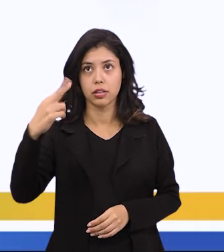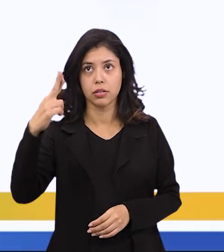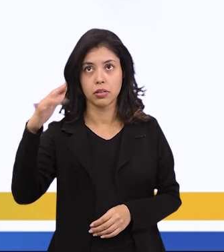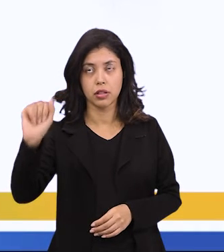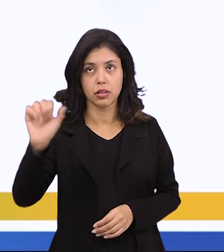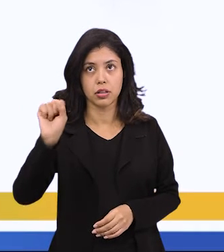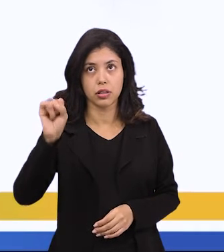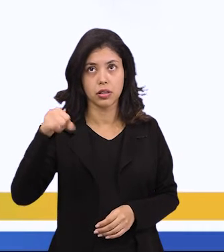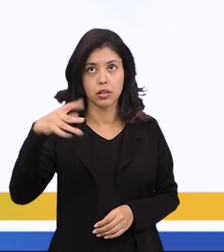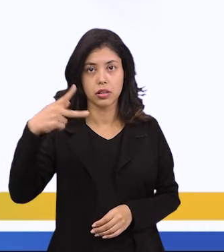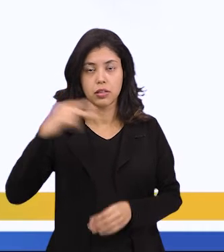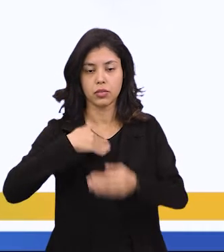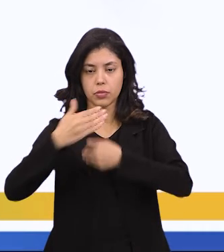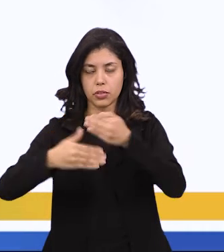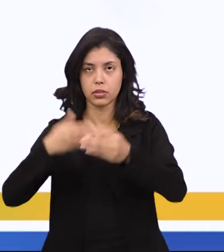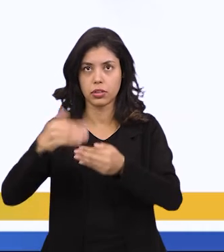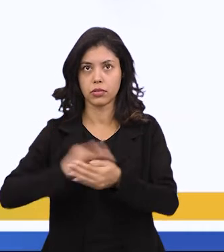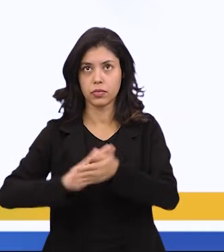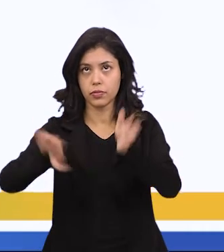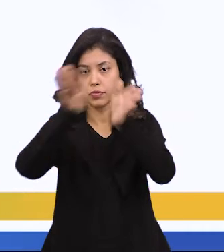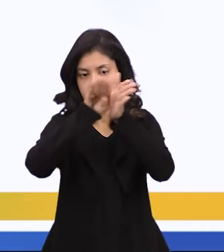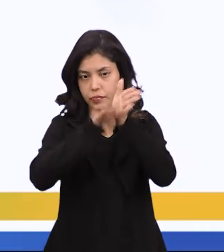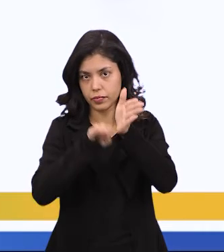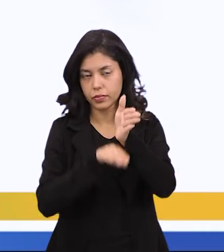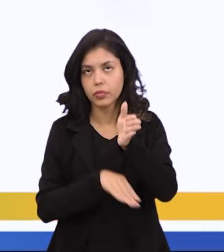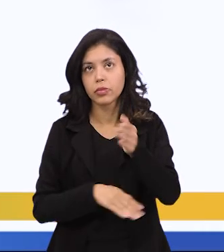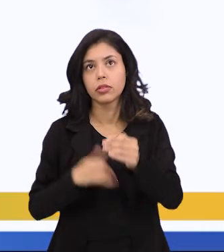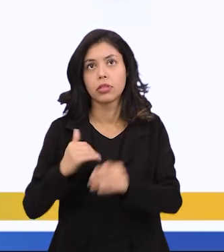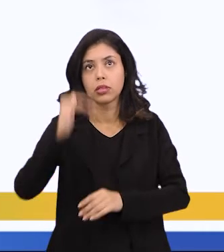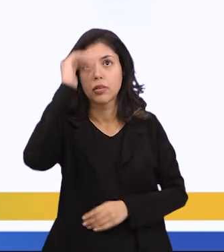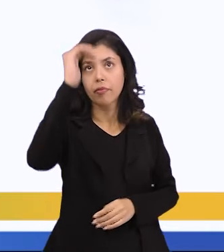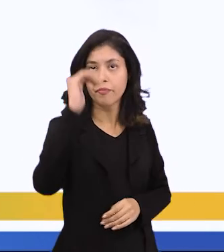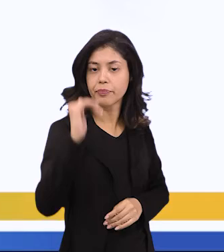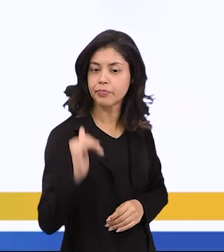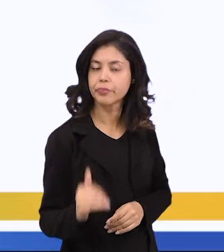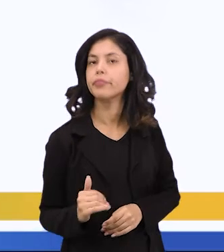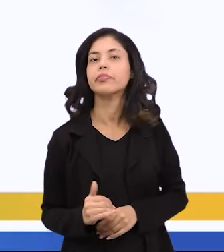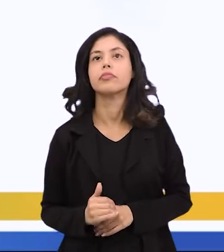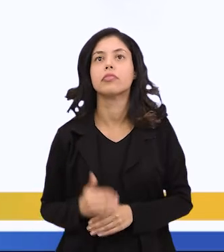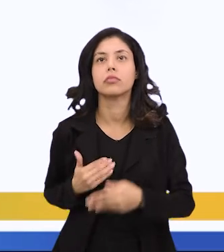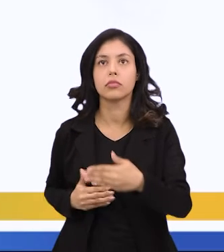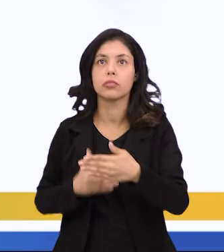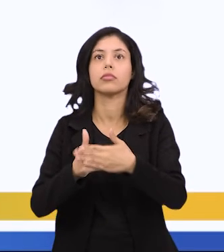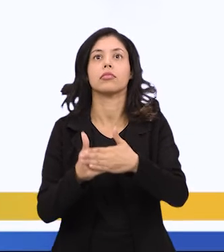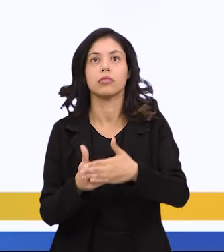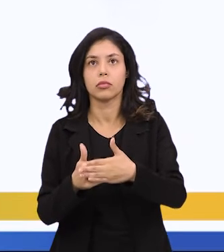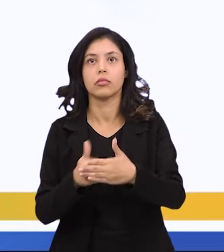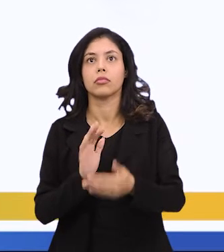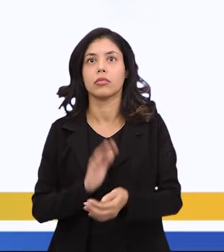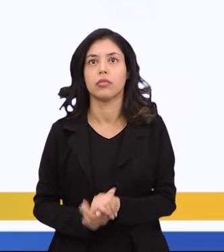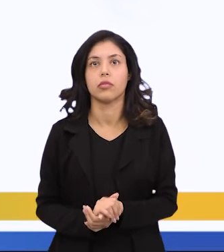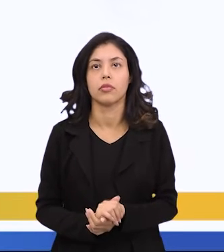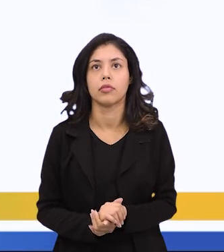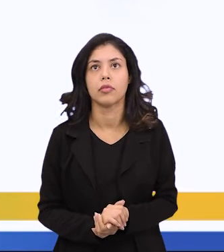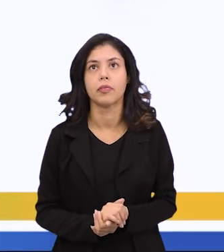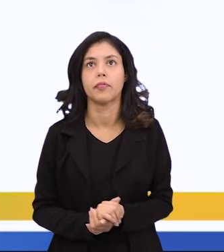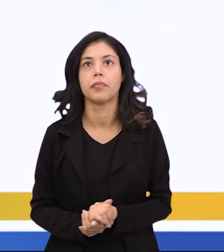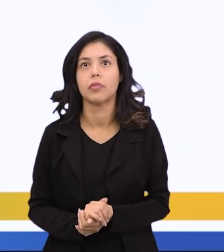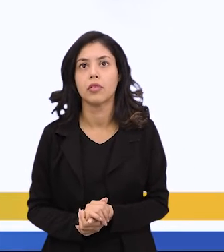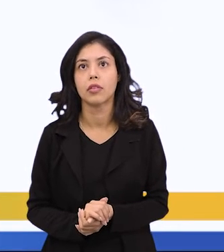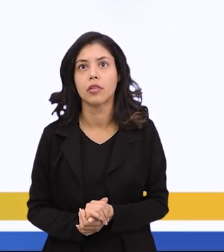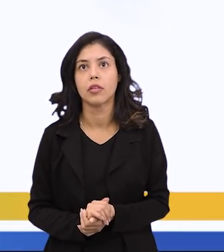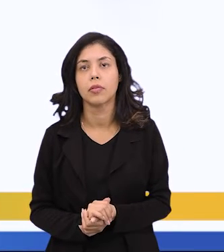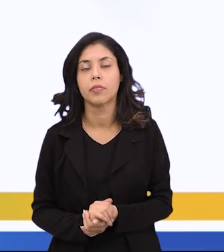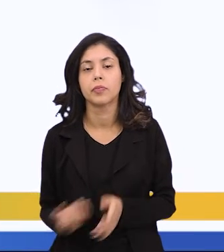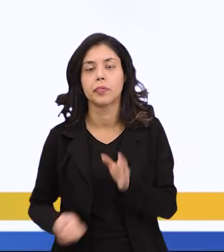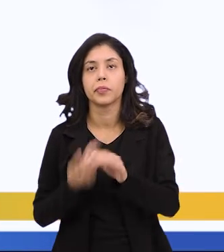simpátrica, e os seus processos, onde na alopátrica há uma formação de barreira geológica, na peripátrica